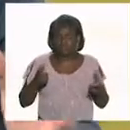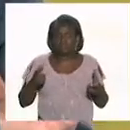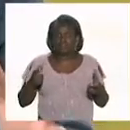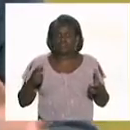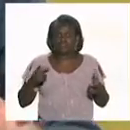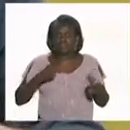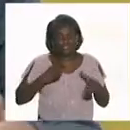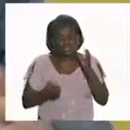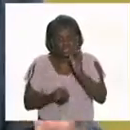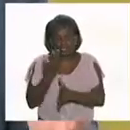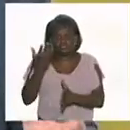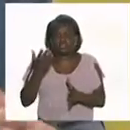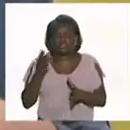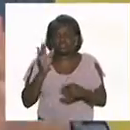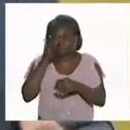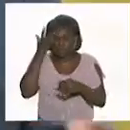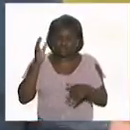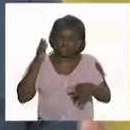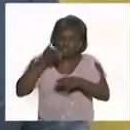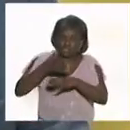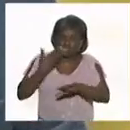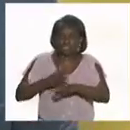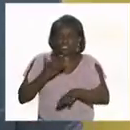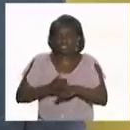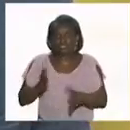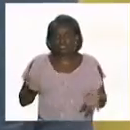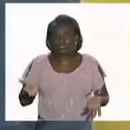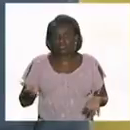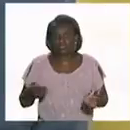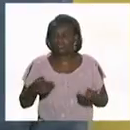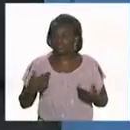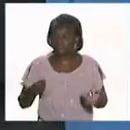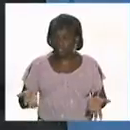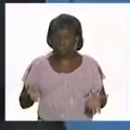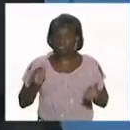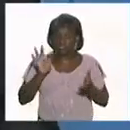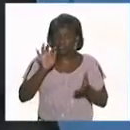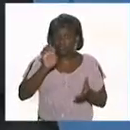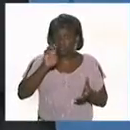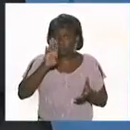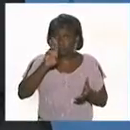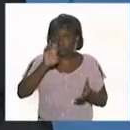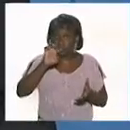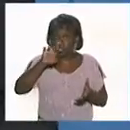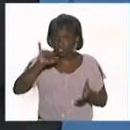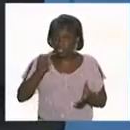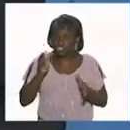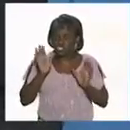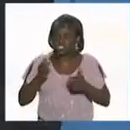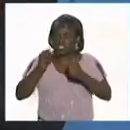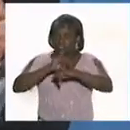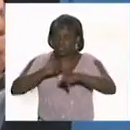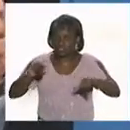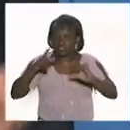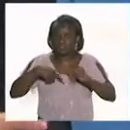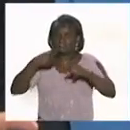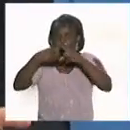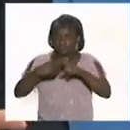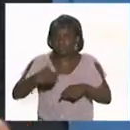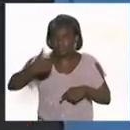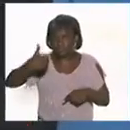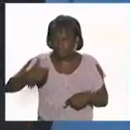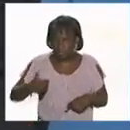onde eles são criados para a gente ter essa prática. Com certeza. Olha, a federação já divulgou a primeira rodada da